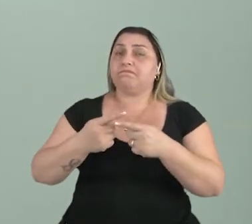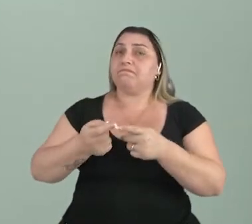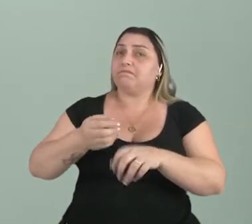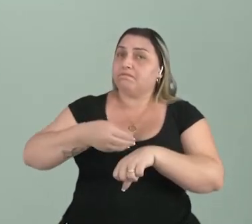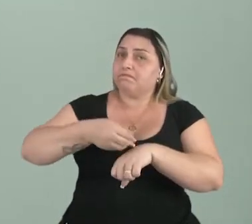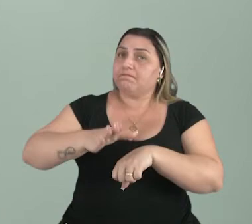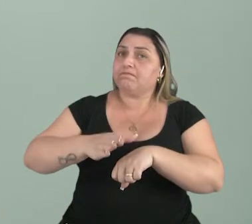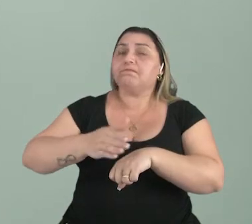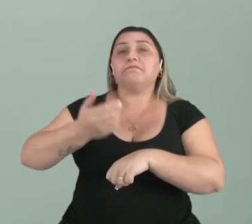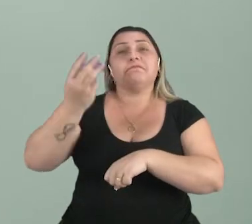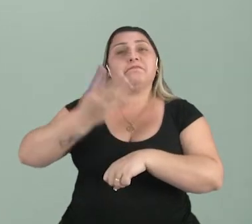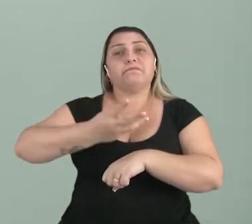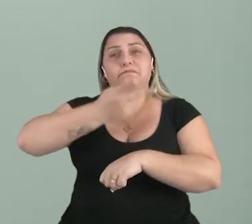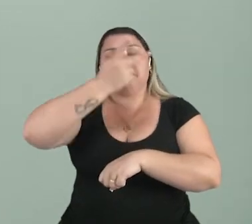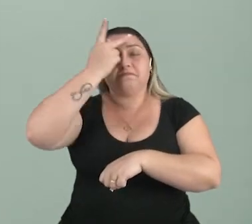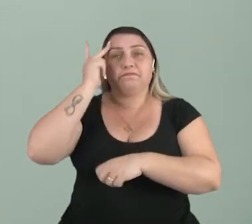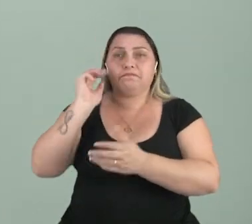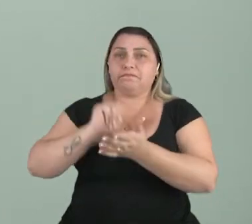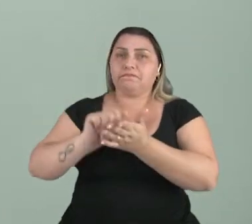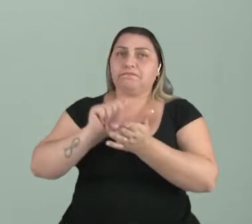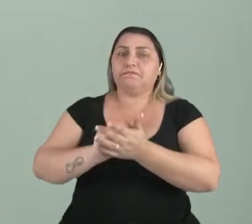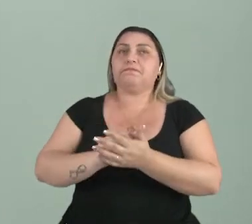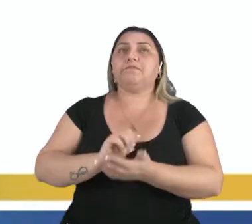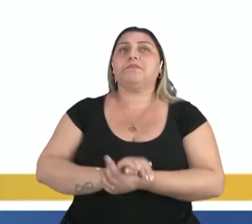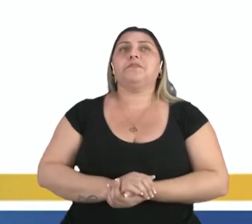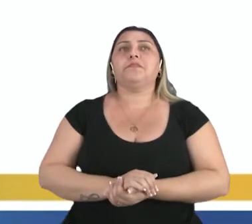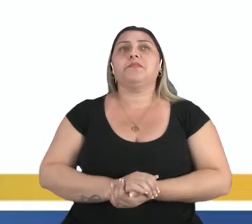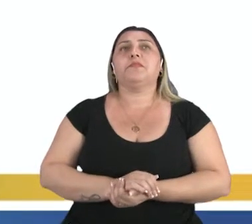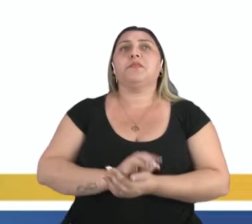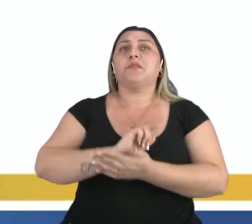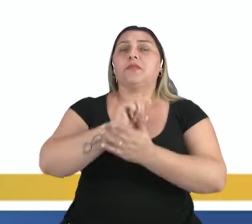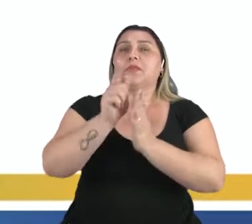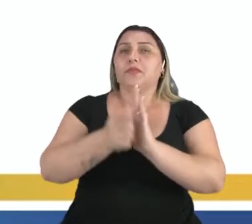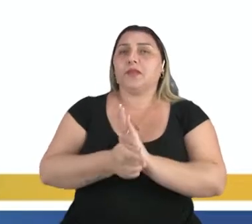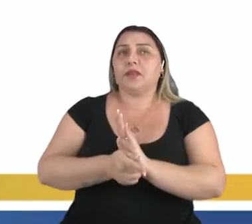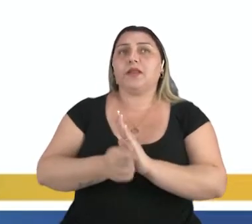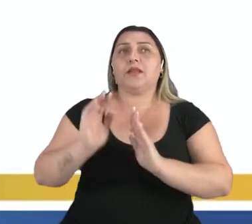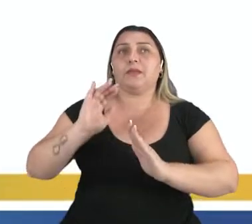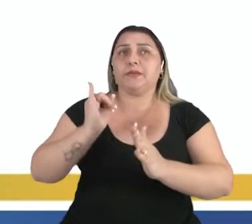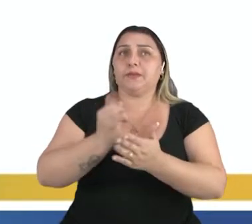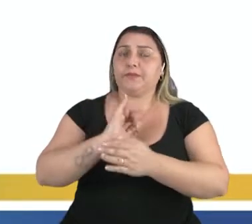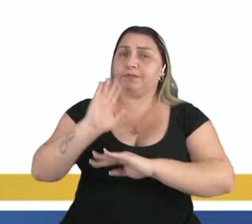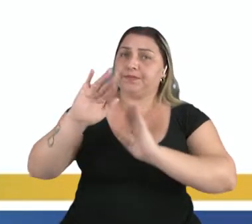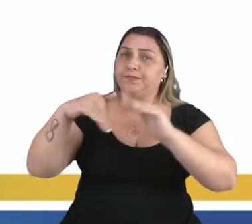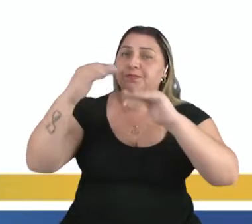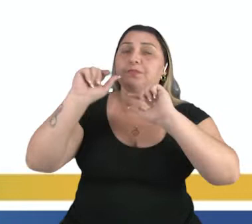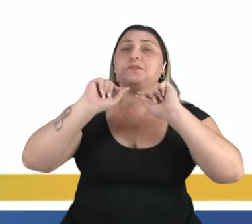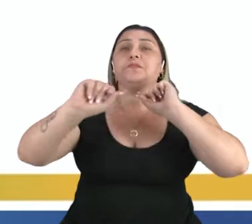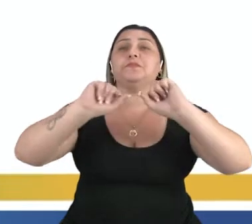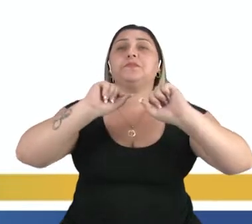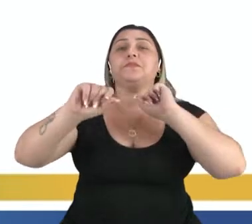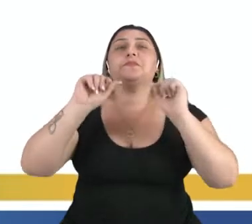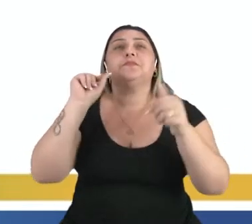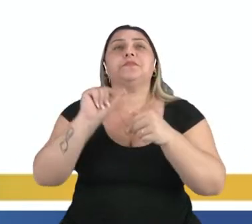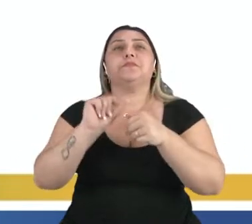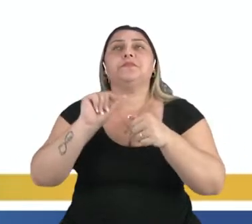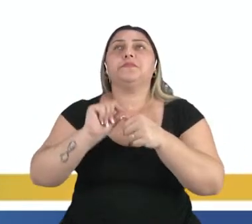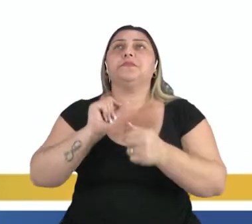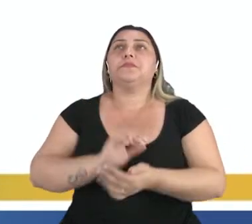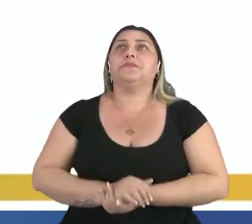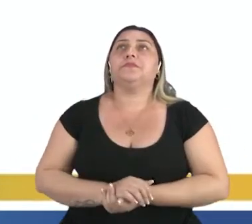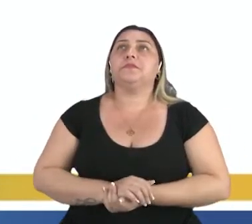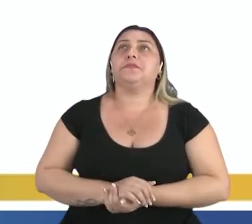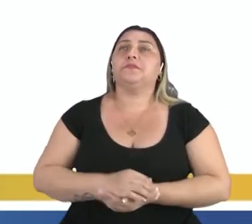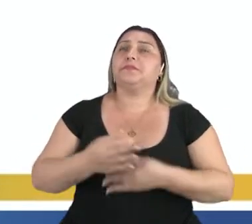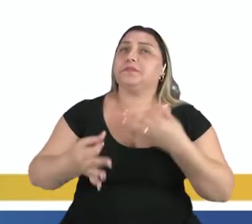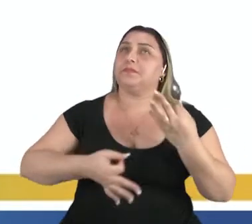é: escrevam em terceira pessoa. No desenvolvimento, o que vocês devem fazer?